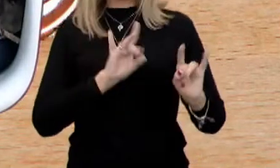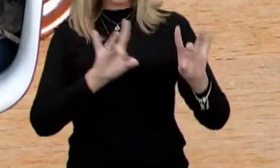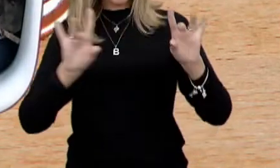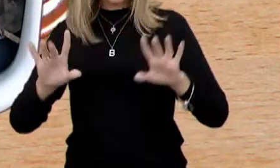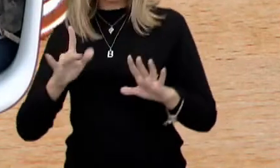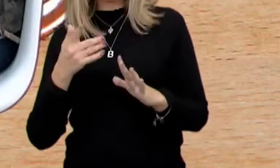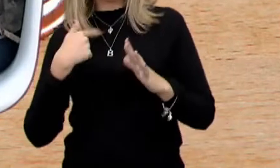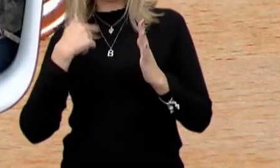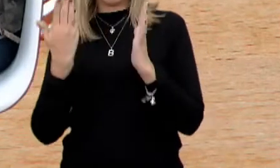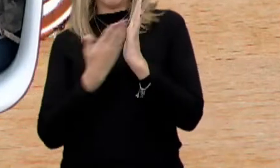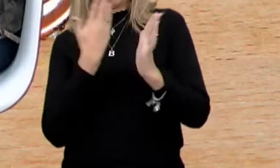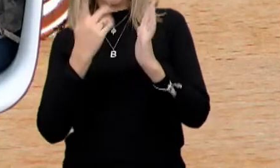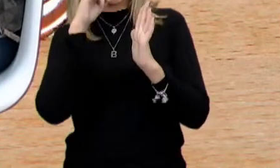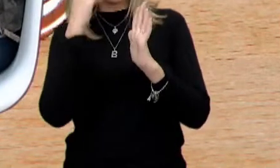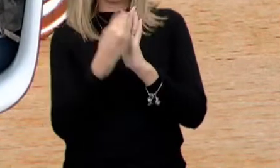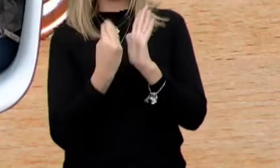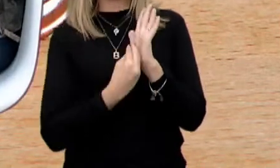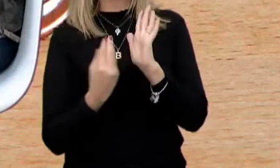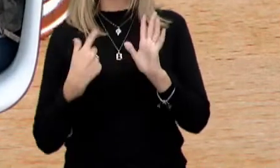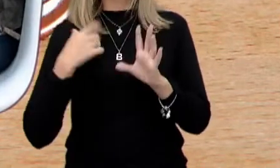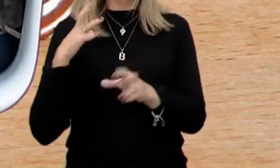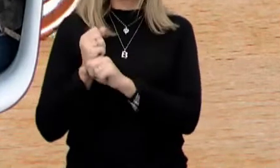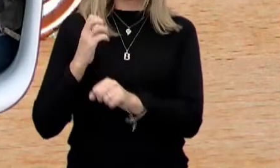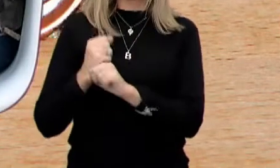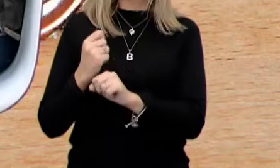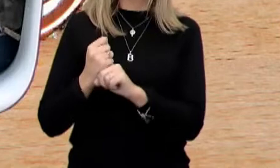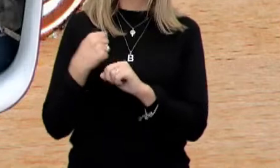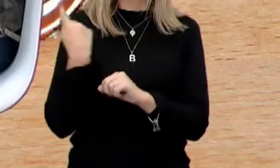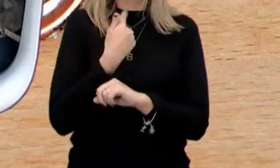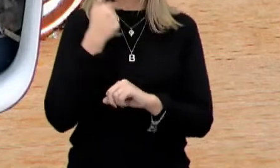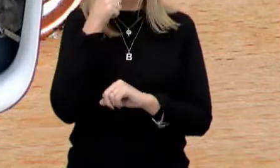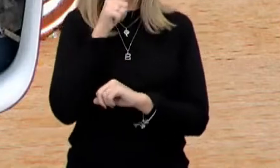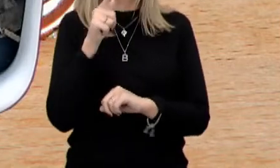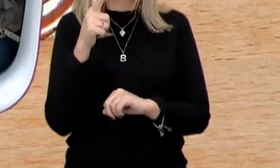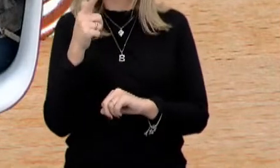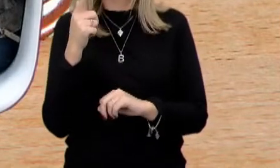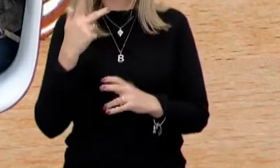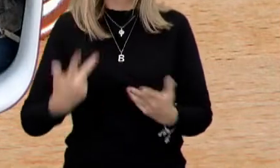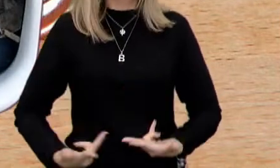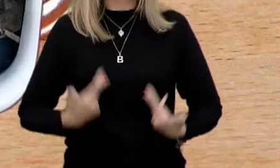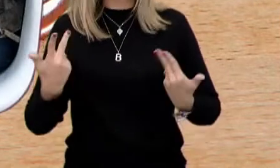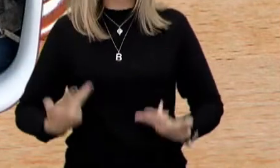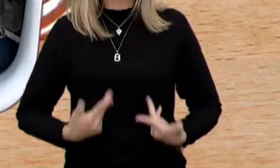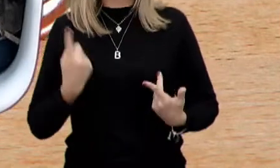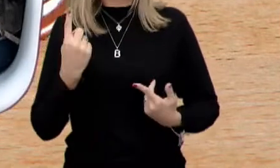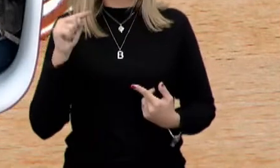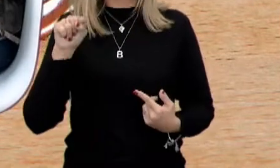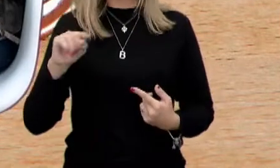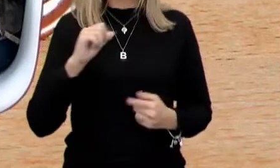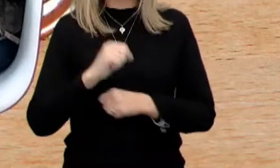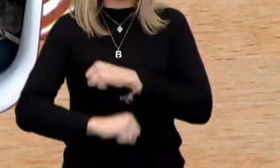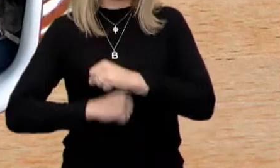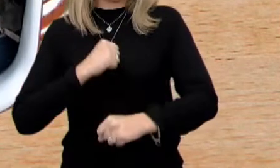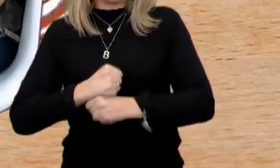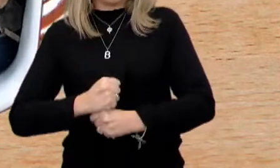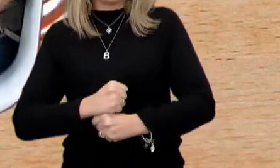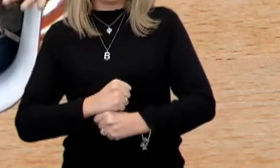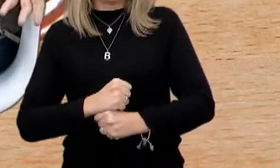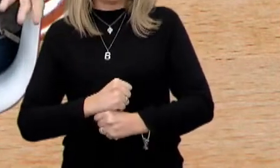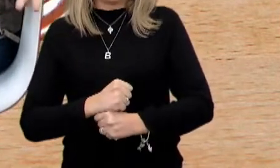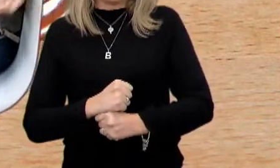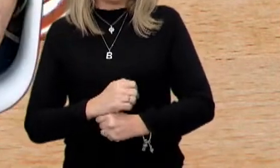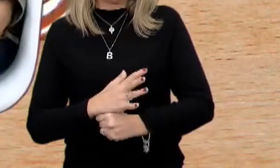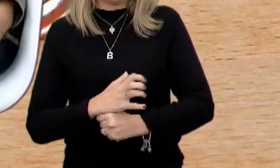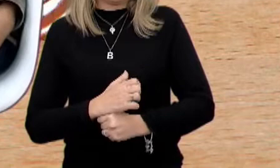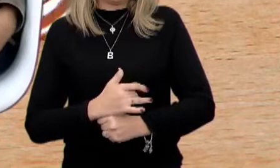calendário cai na conta para a gente patrocinar depois cada castração, são mais ou menos 1.000 por ano. Certo. Então eu não posso perder vendas.